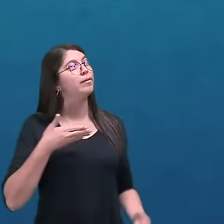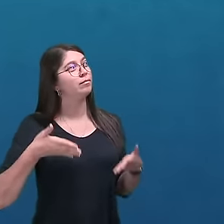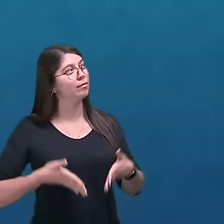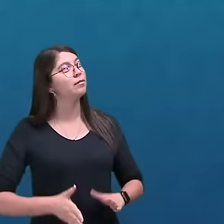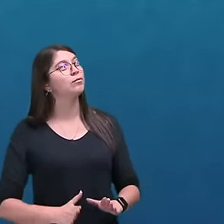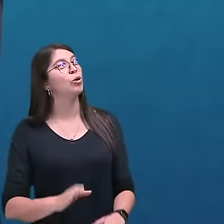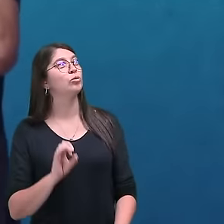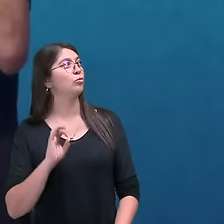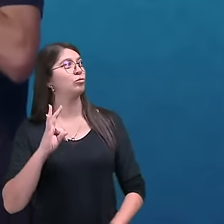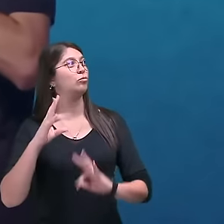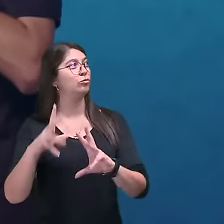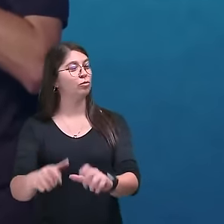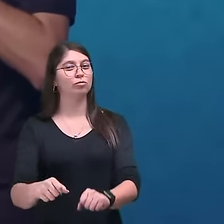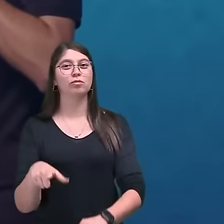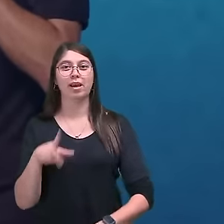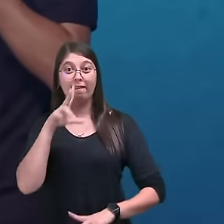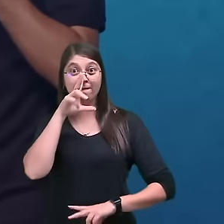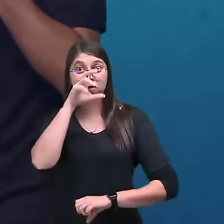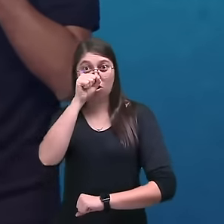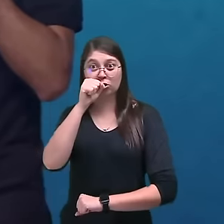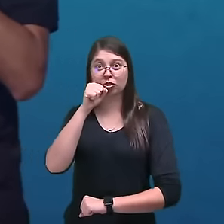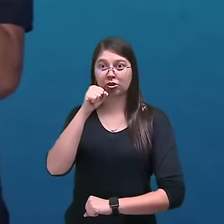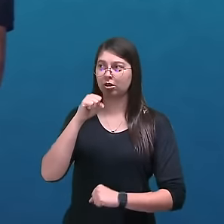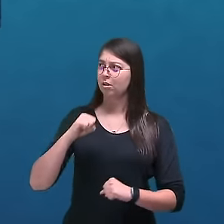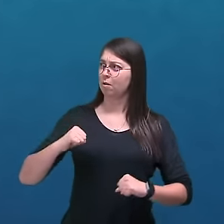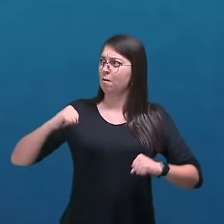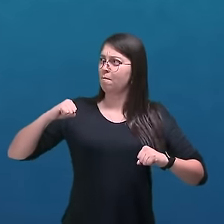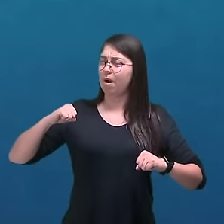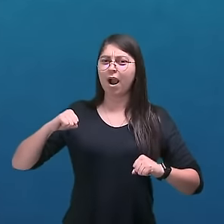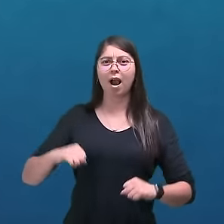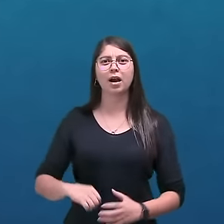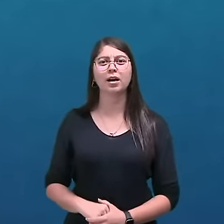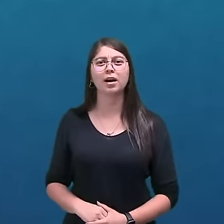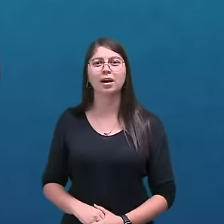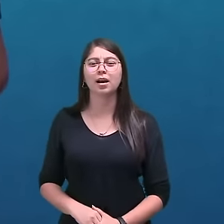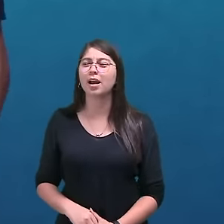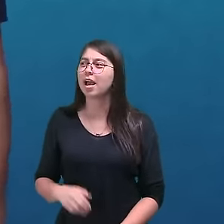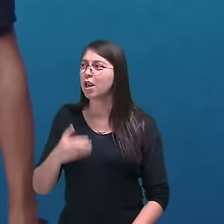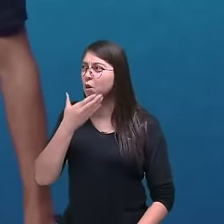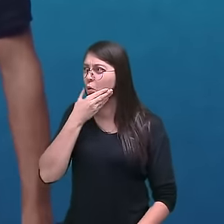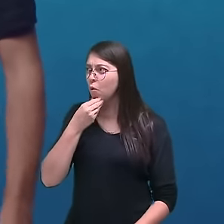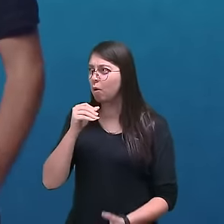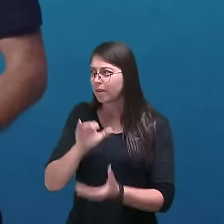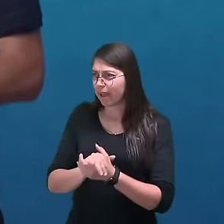Ela era forte, grande. Quando olhei o marido, pequenininho,